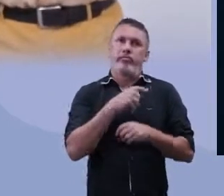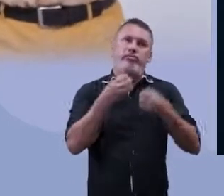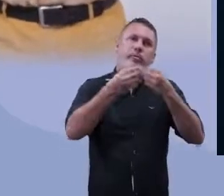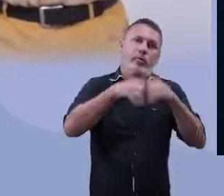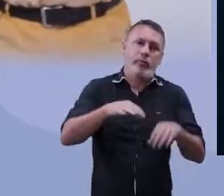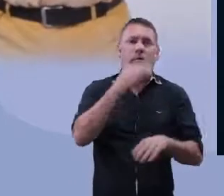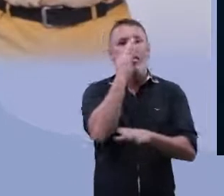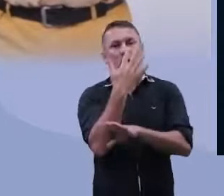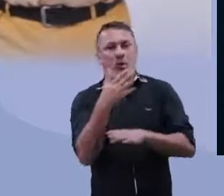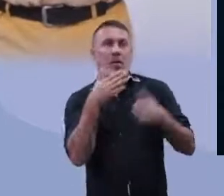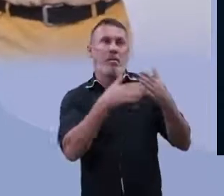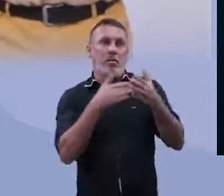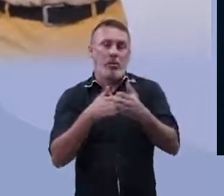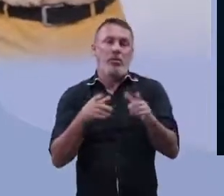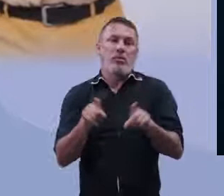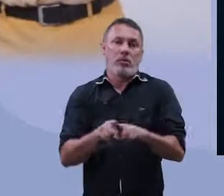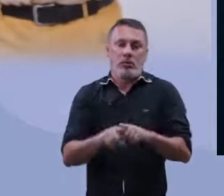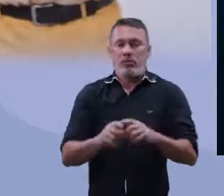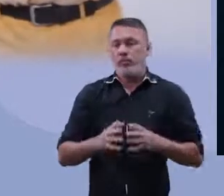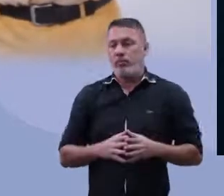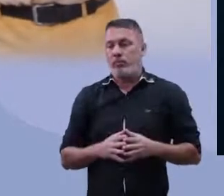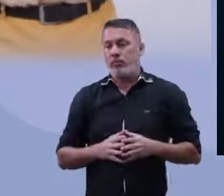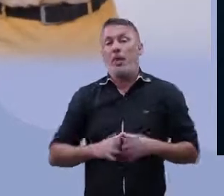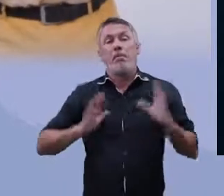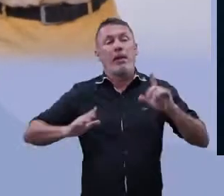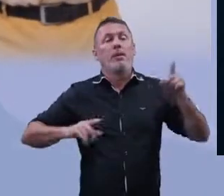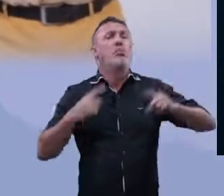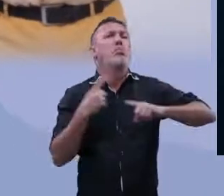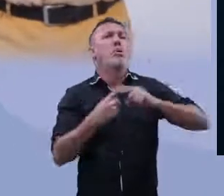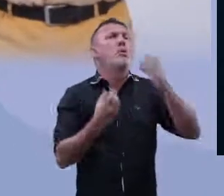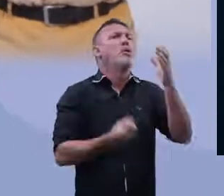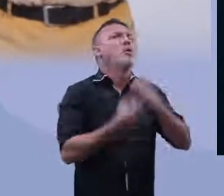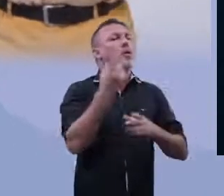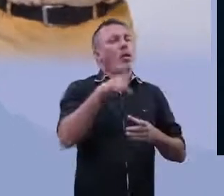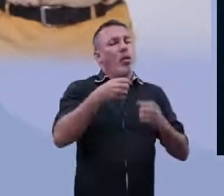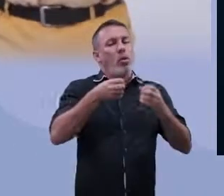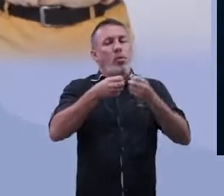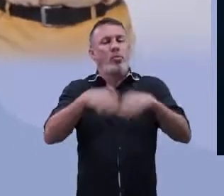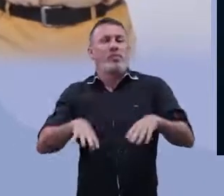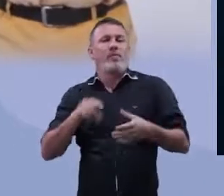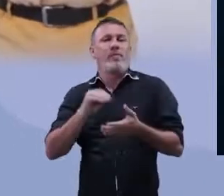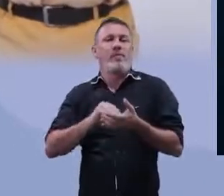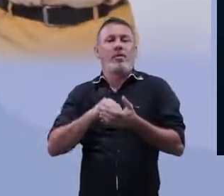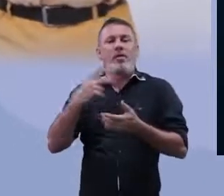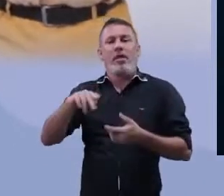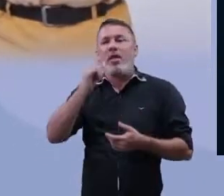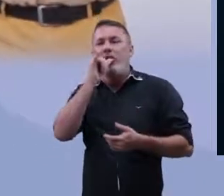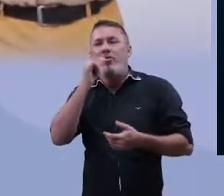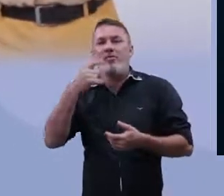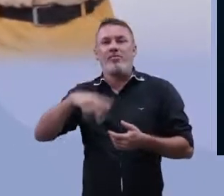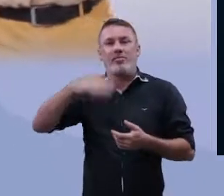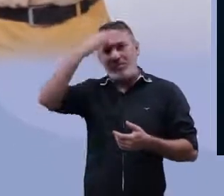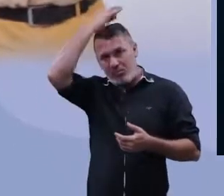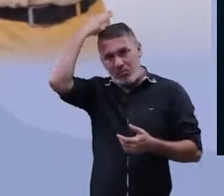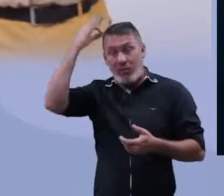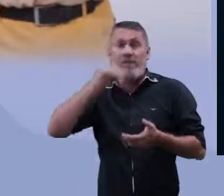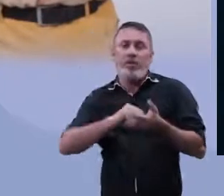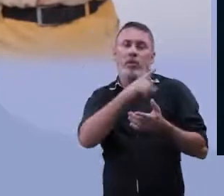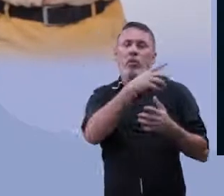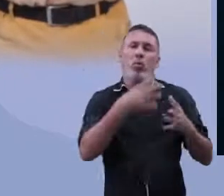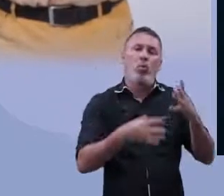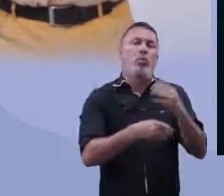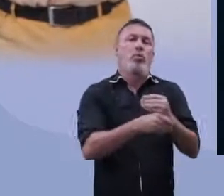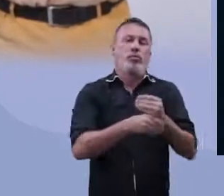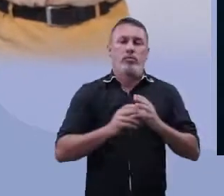impacto também. Só que ali é uma forma de estar compensando, né, esse déficit de produção energética. Nós temos que lembrar